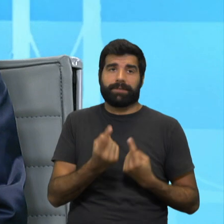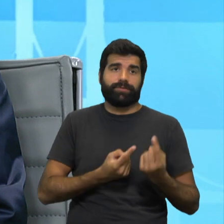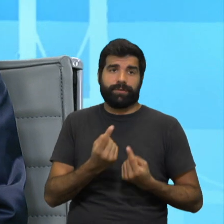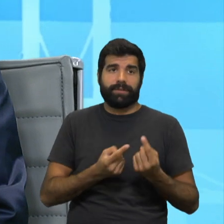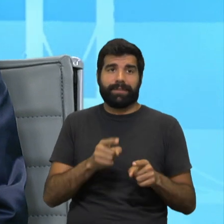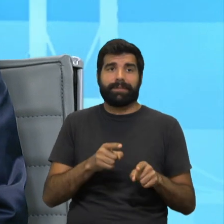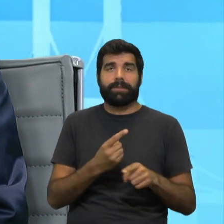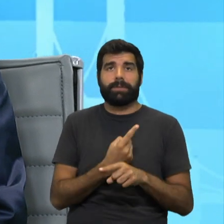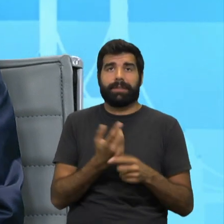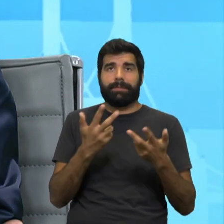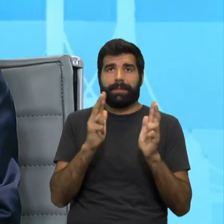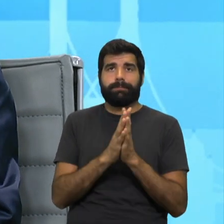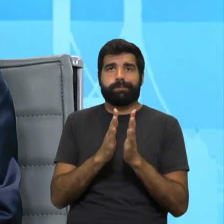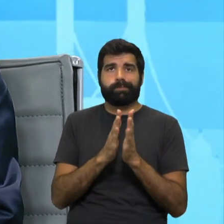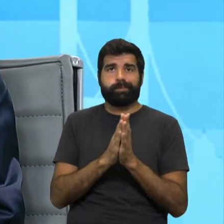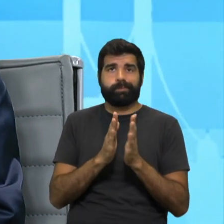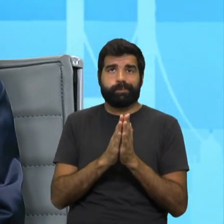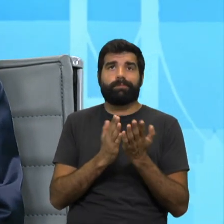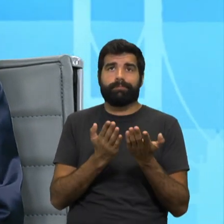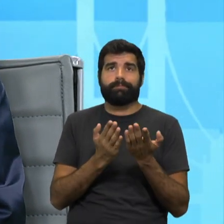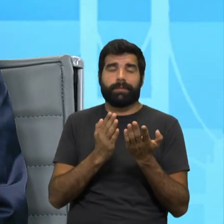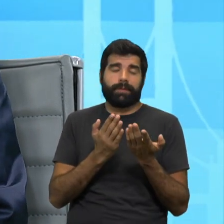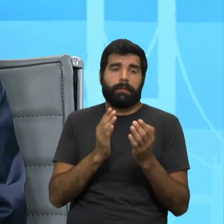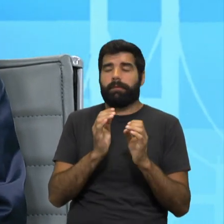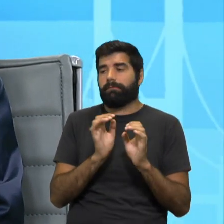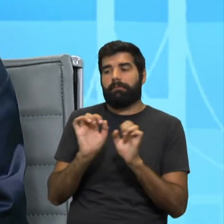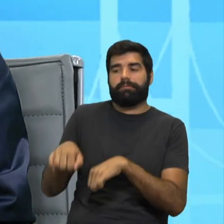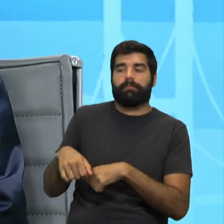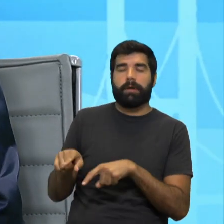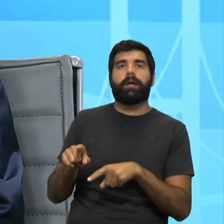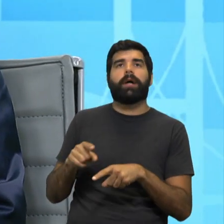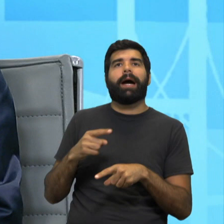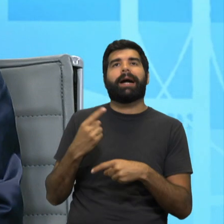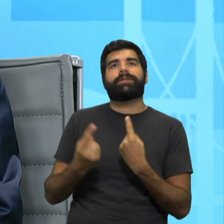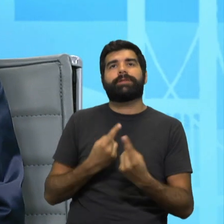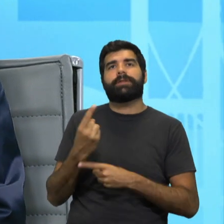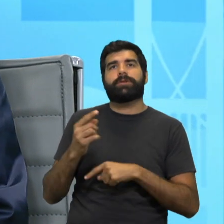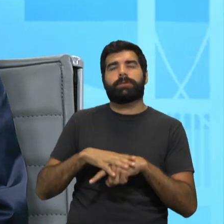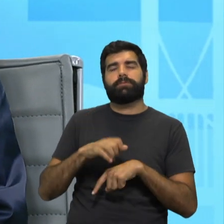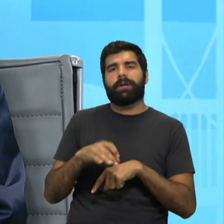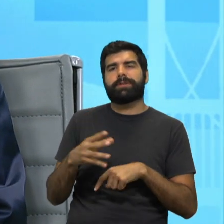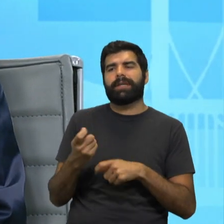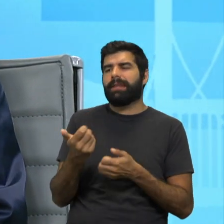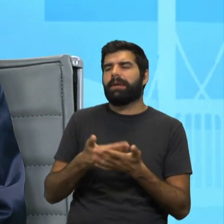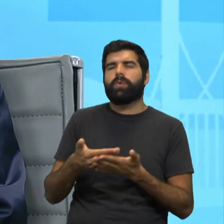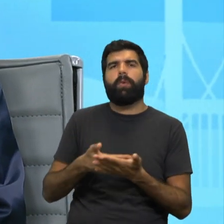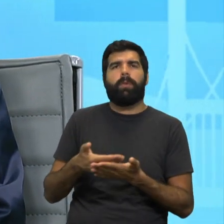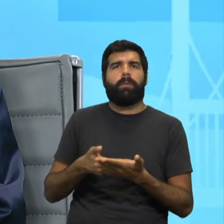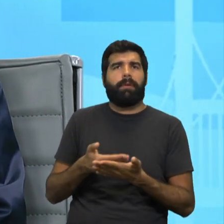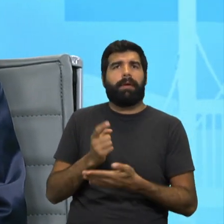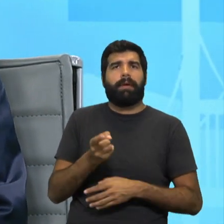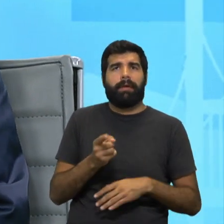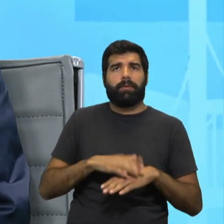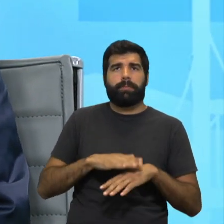esta questão da liberdade religiosa fique pura e simplesmente ignorada. Outras vezes pelas questões económicas, muitas vezes